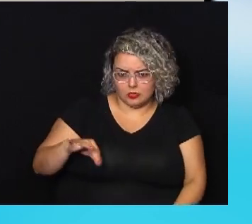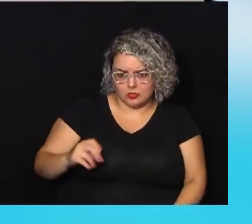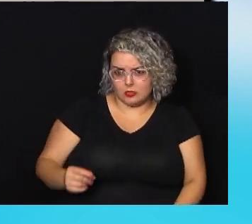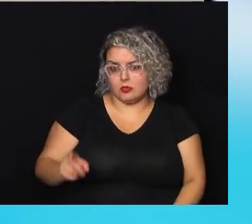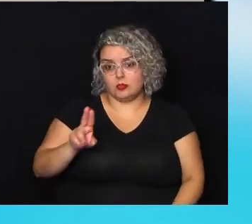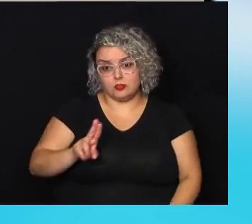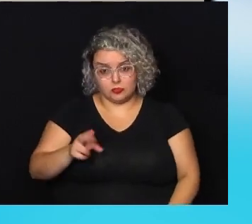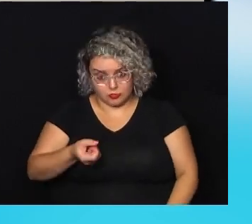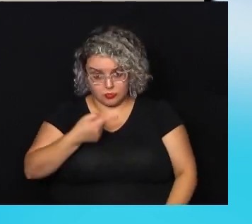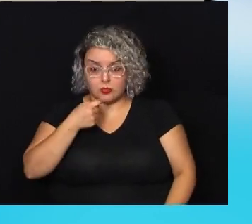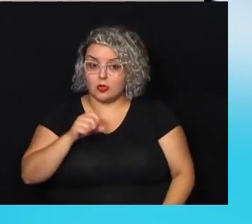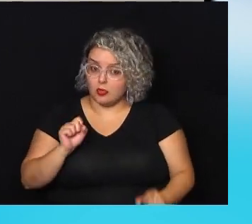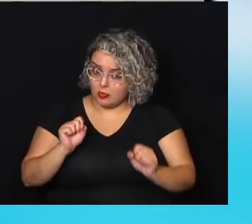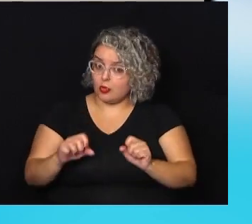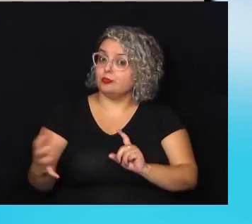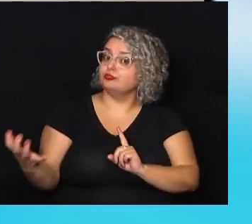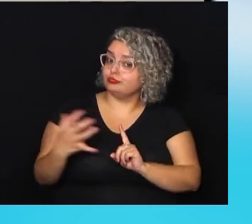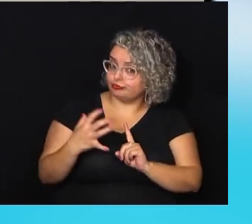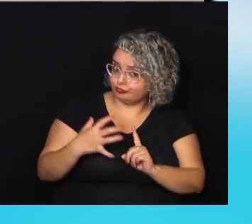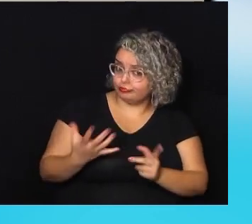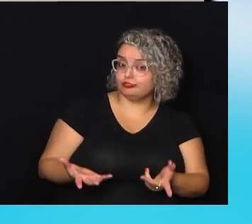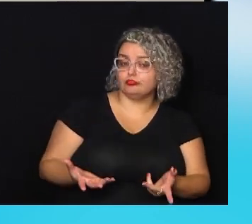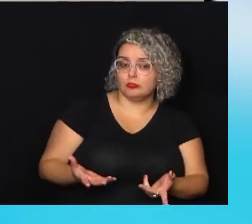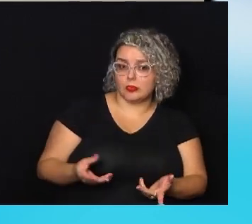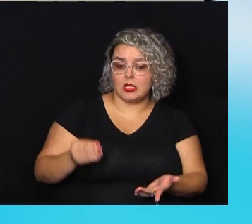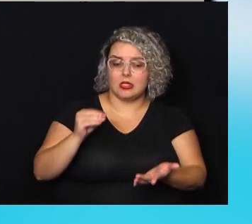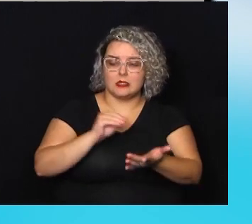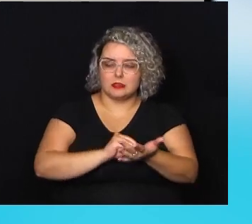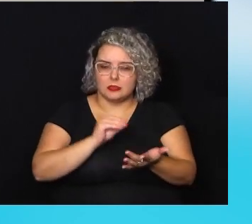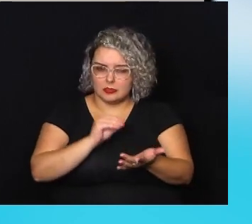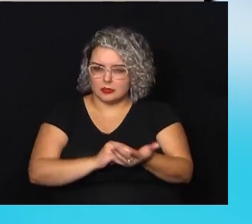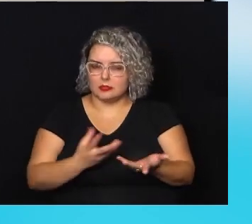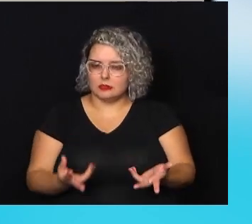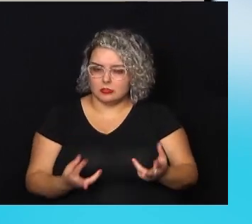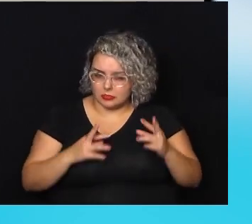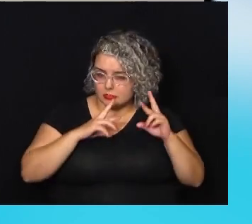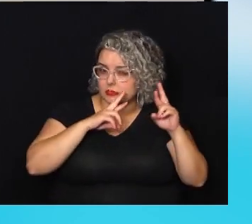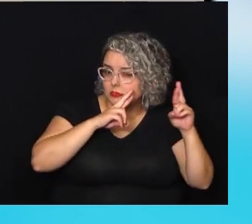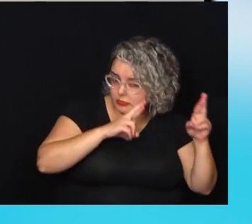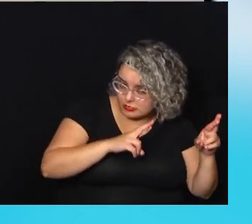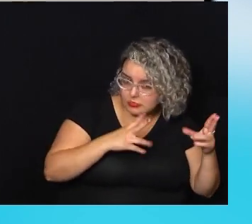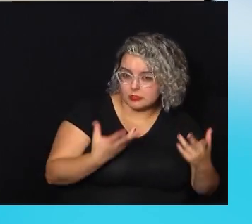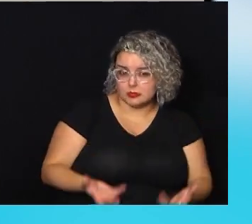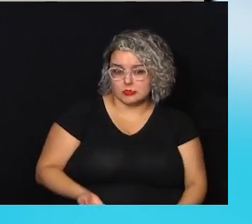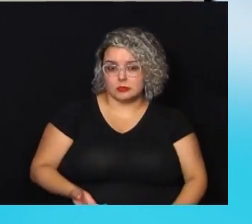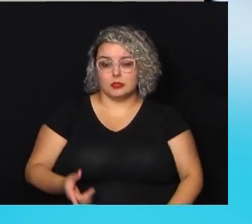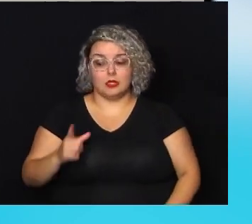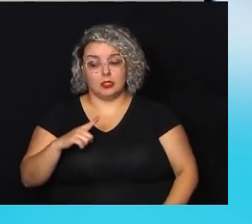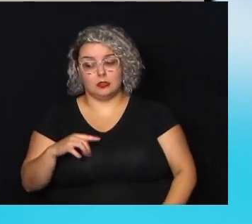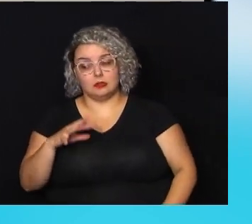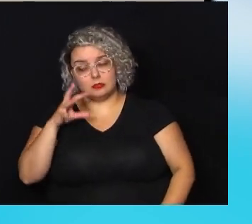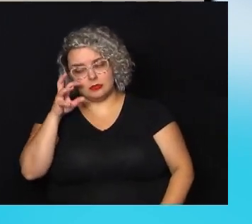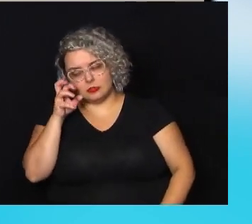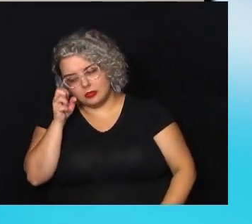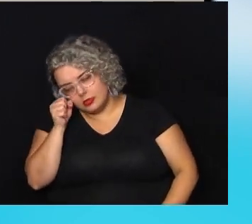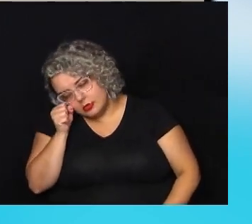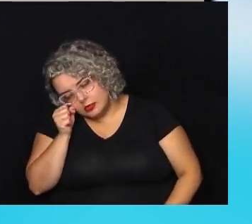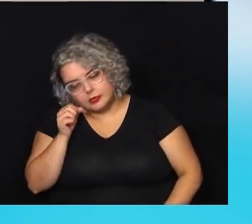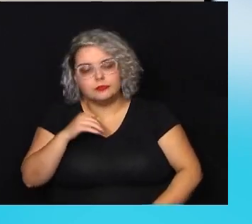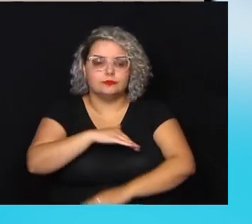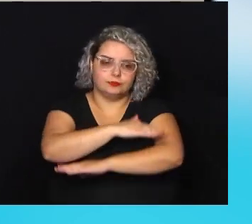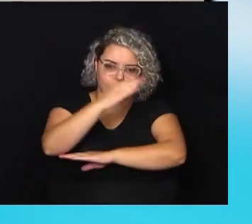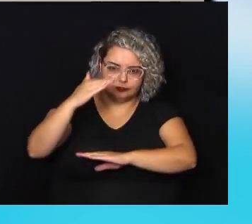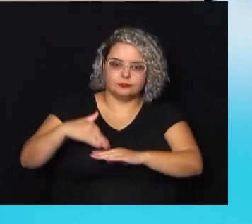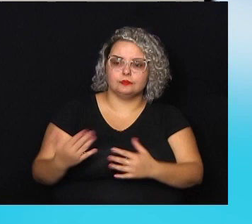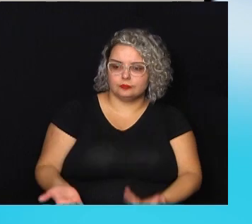doenças crônicas, uso de algumas medicações também podem induzir esse rebote de sono durante o